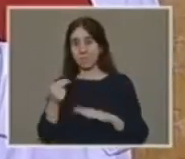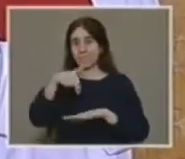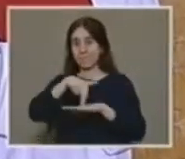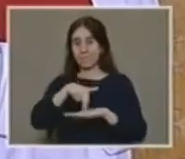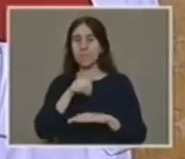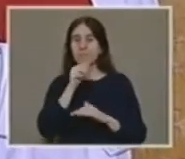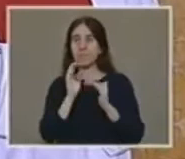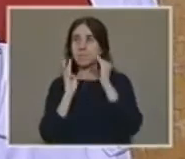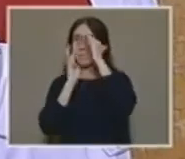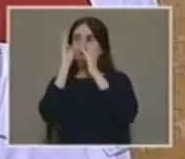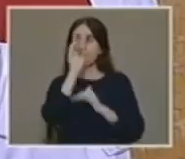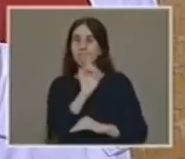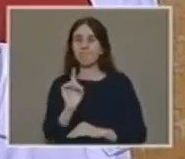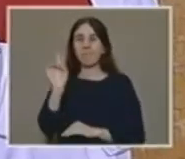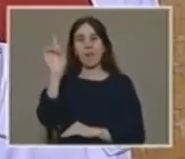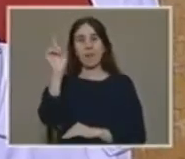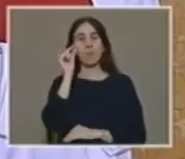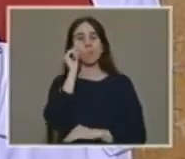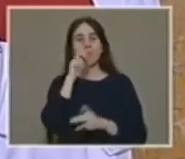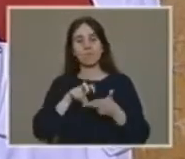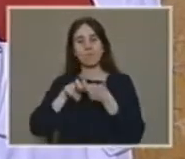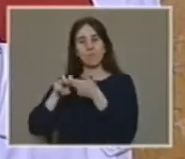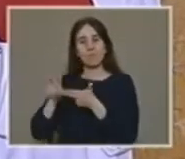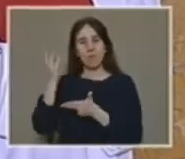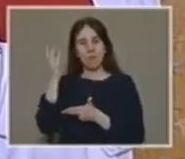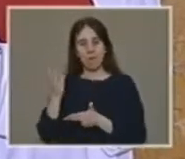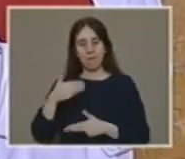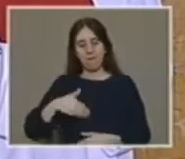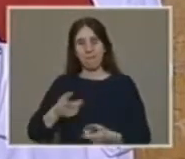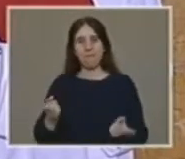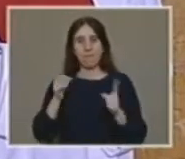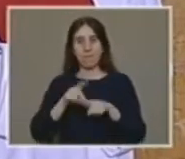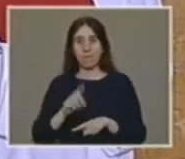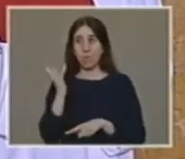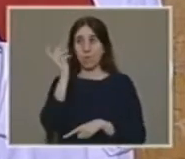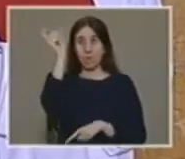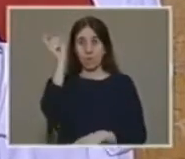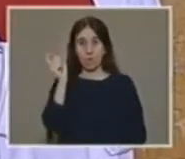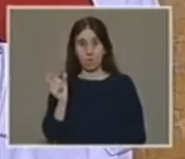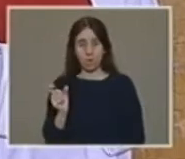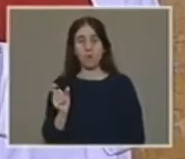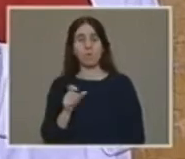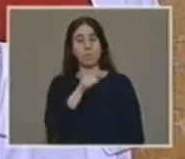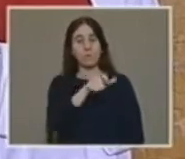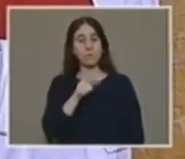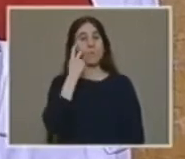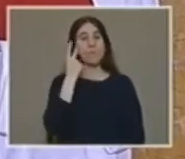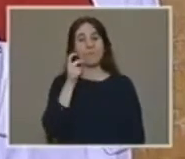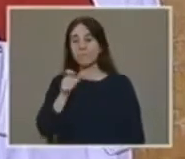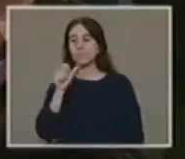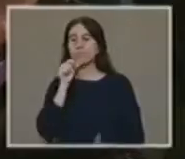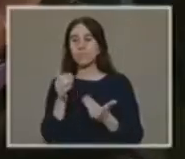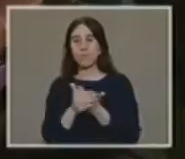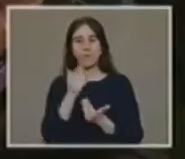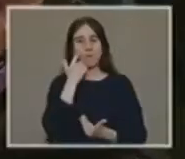céus, onde está sentado à direita do Pai. De novo há de vir em sua glória, para julgar os vivos e os